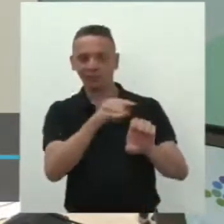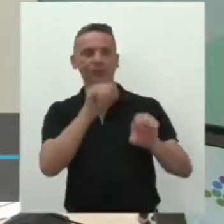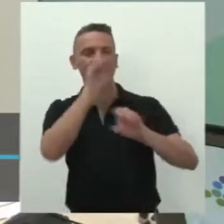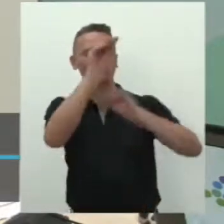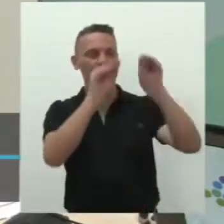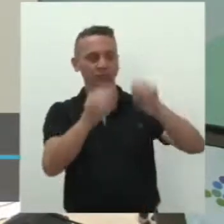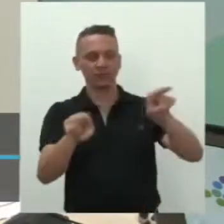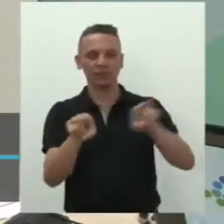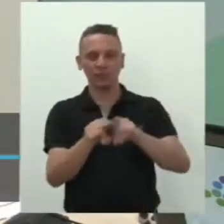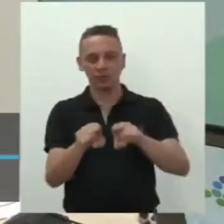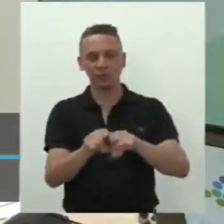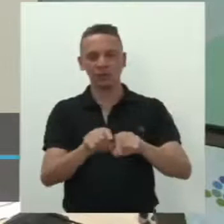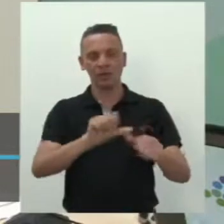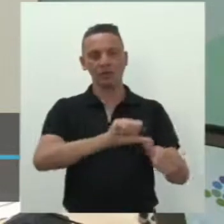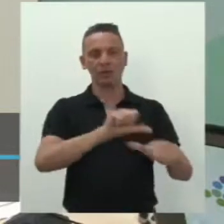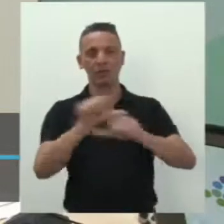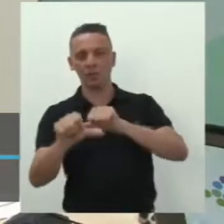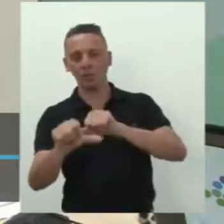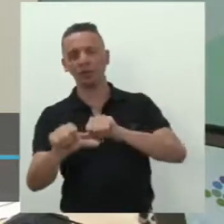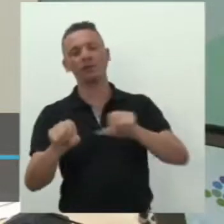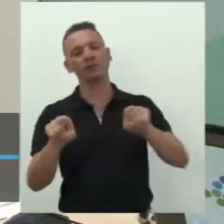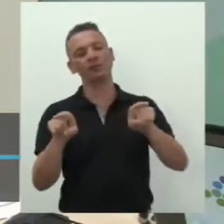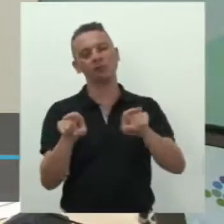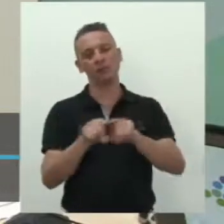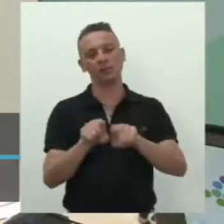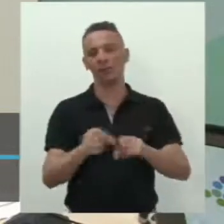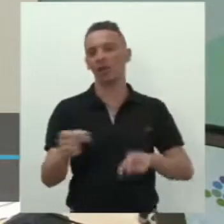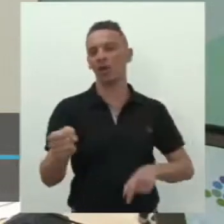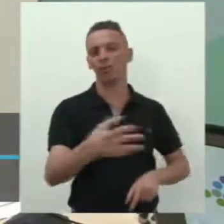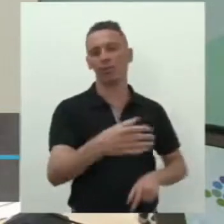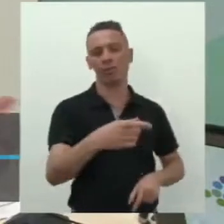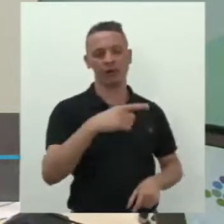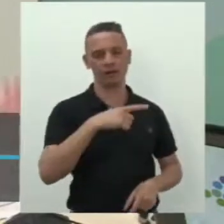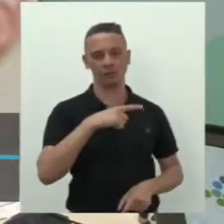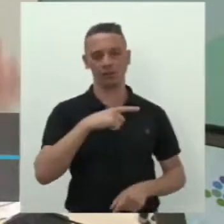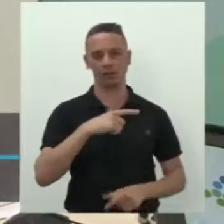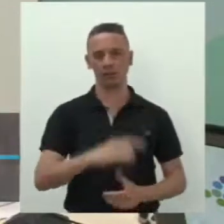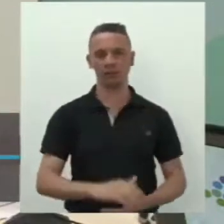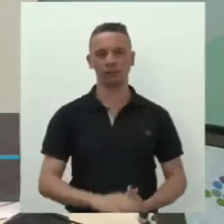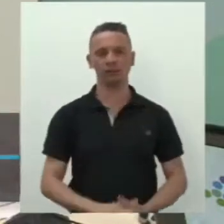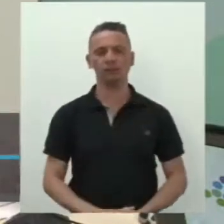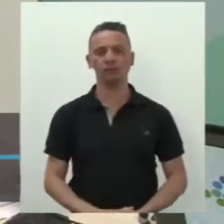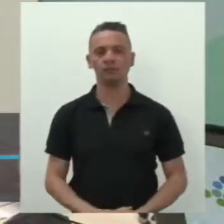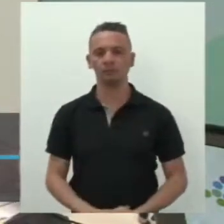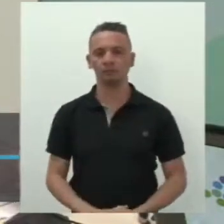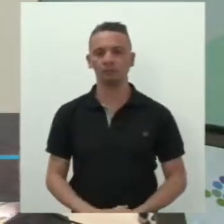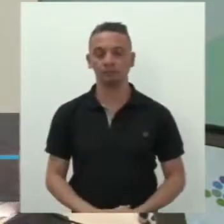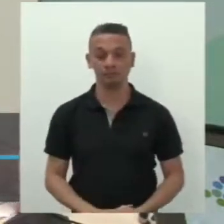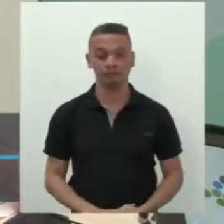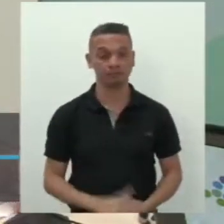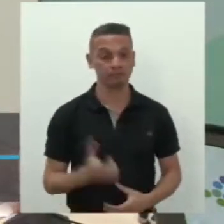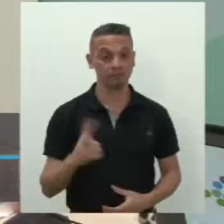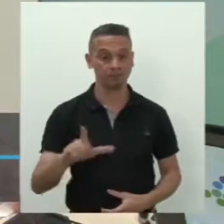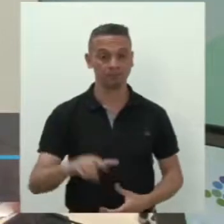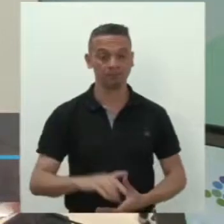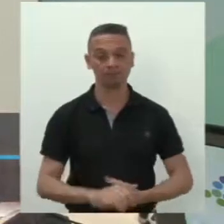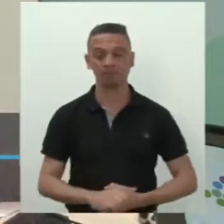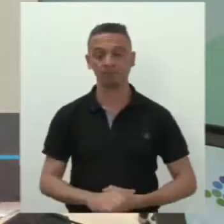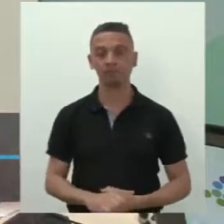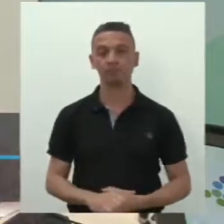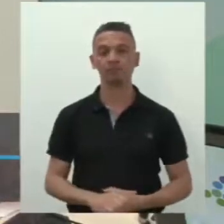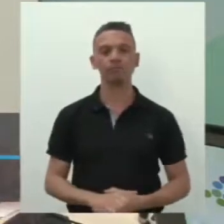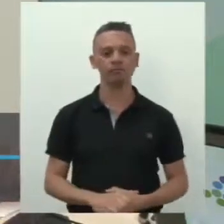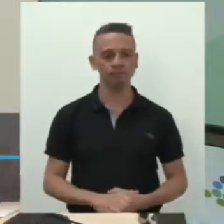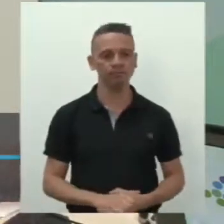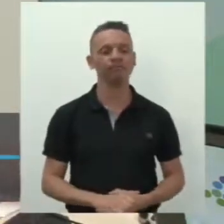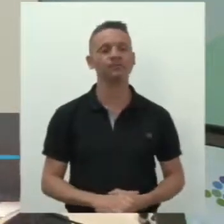faz essa conversão inteligente sem você precisar ficar mudando depois, tá? Bom,